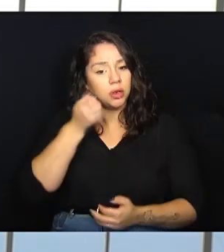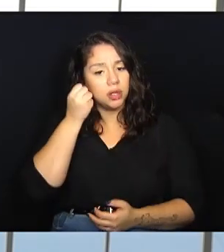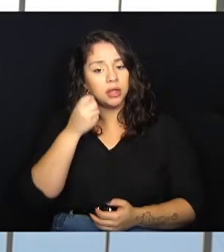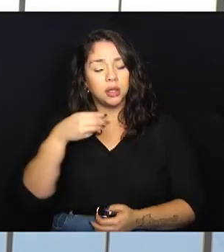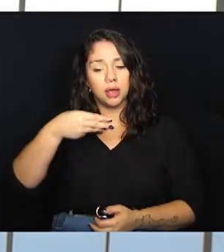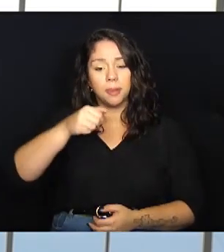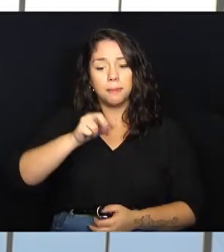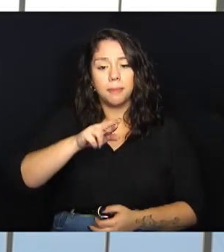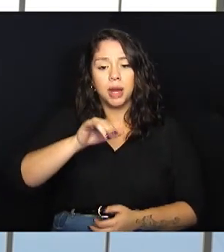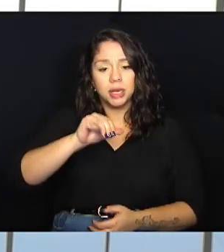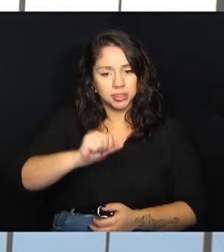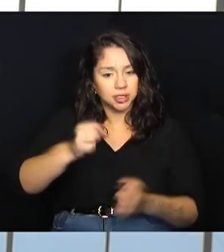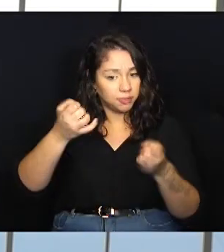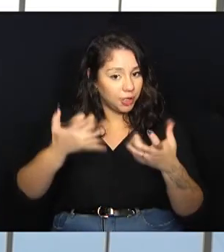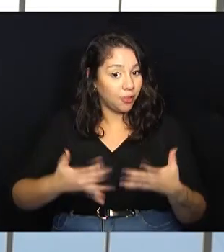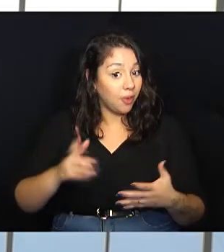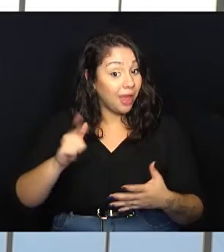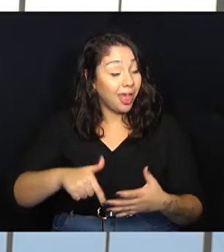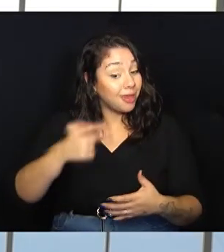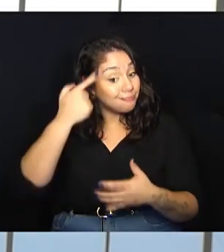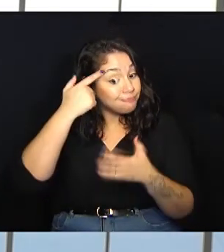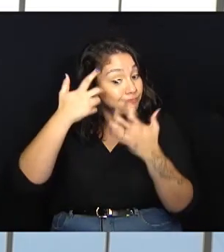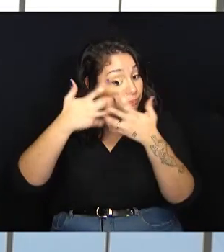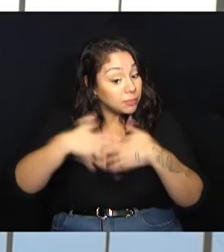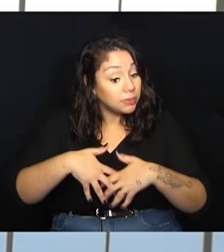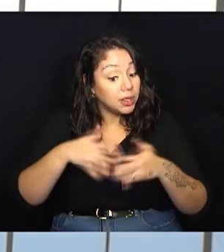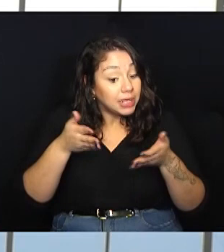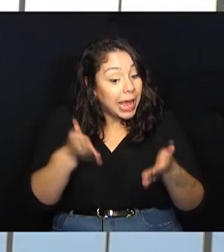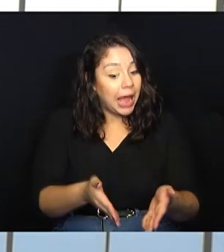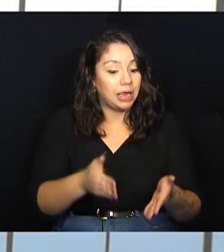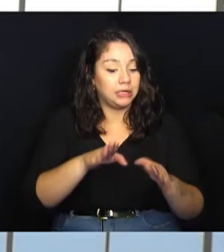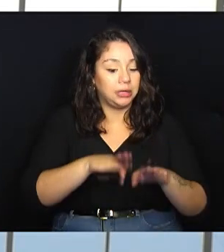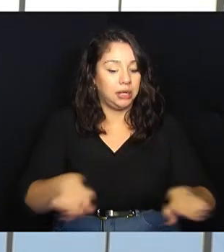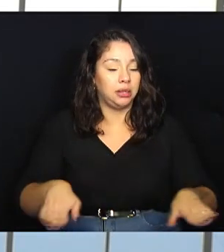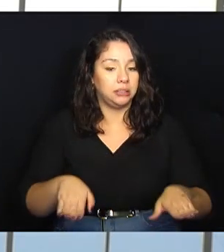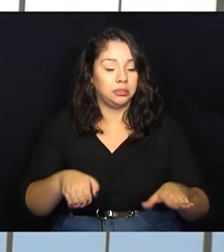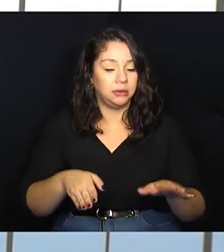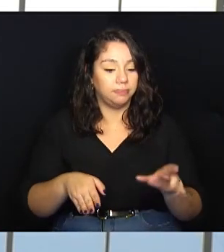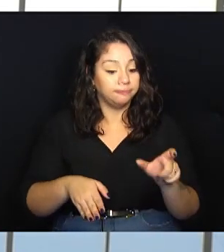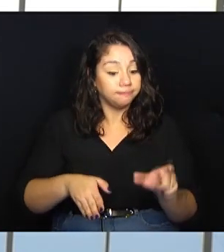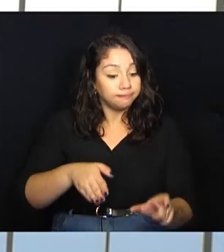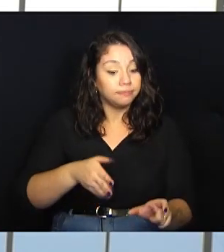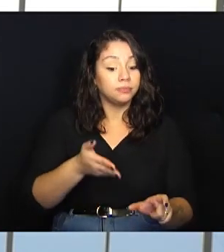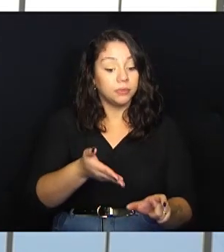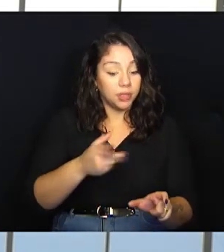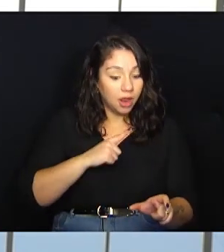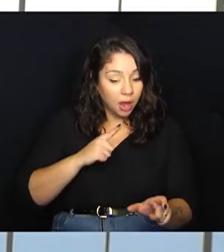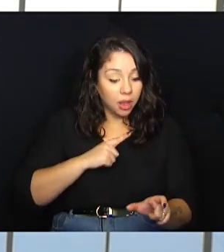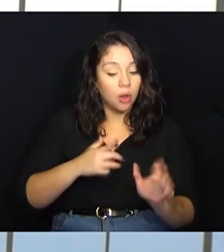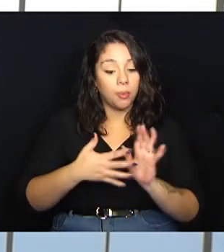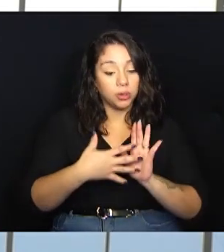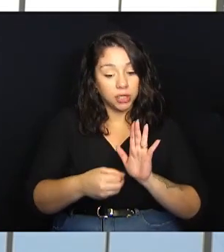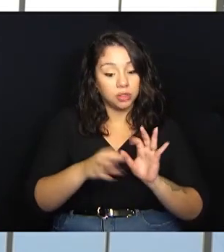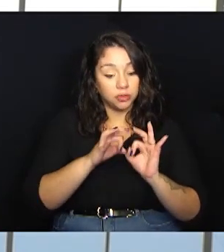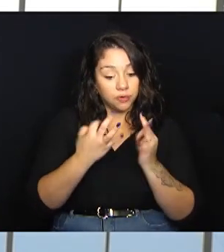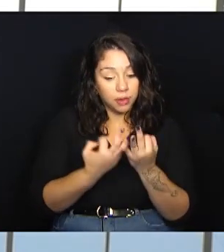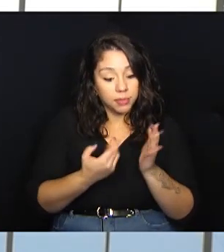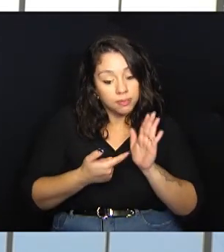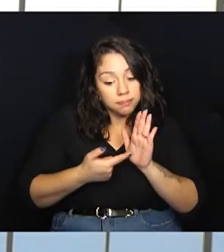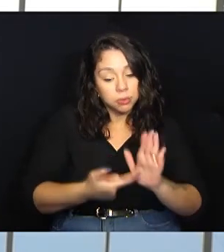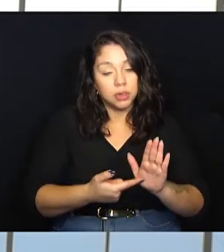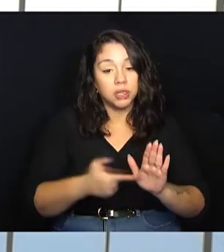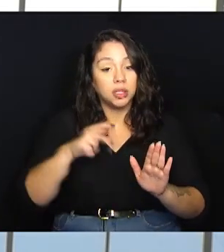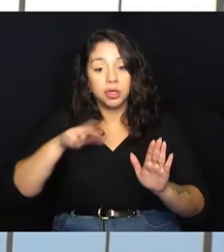Márcia, porque é isso, é pensar na criança, é garantir que a criança tenha para ela apresentado um modelo, né, de família que não